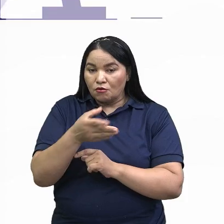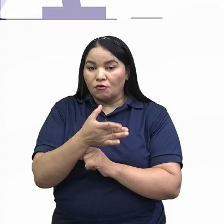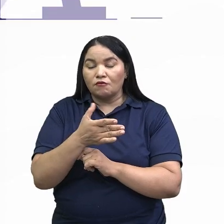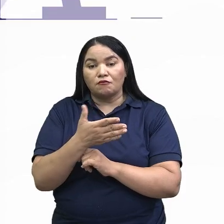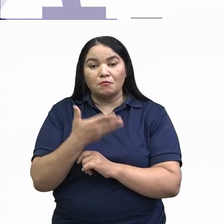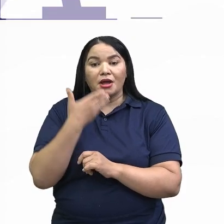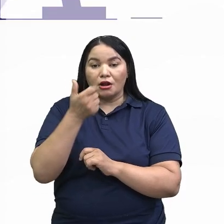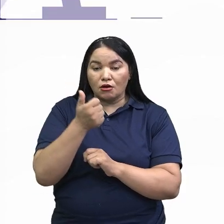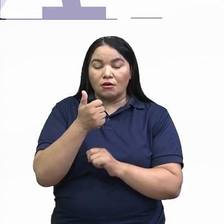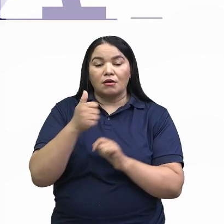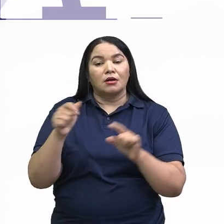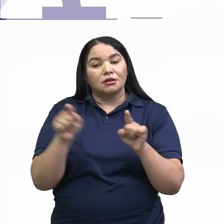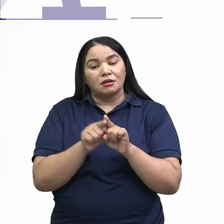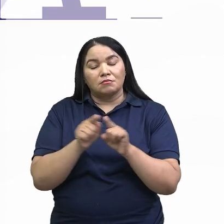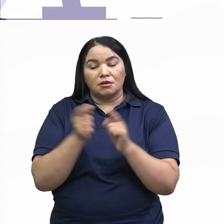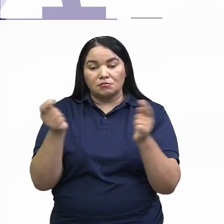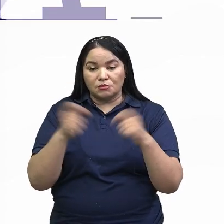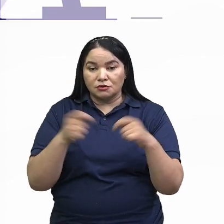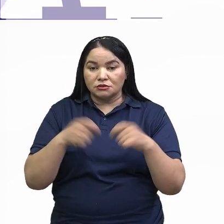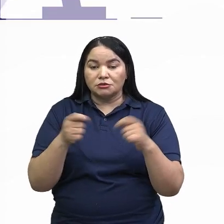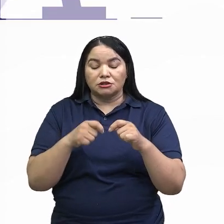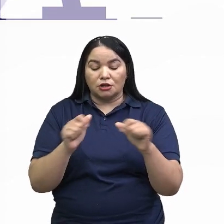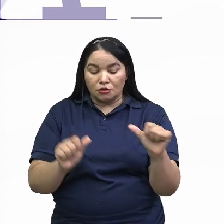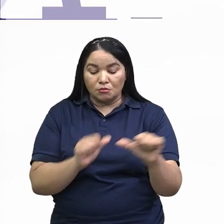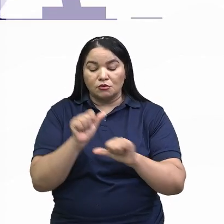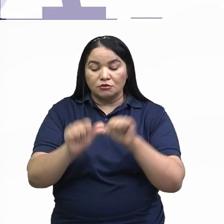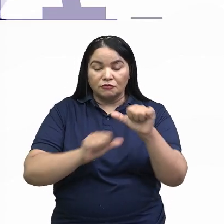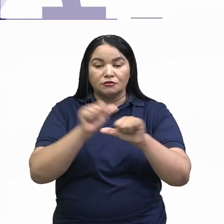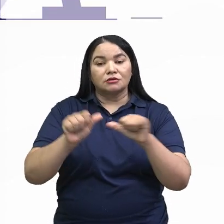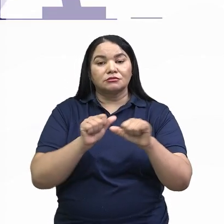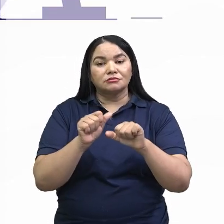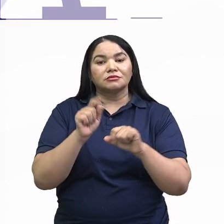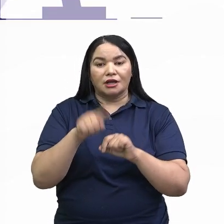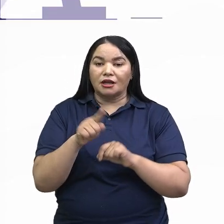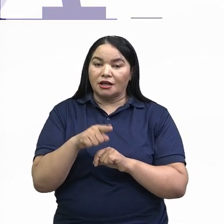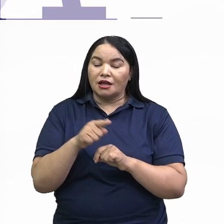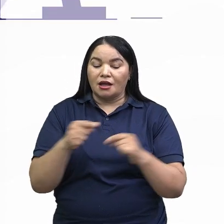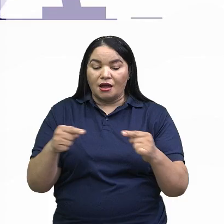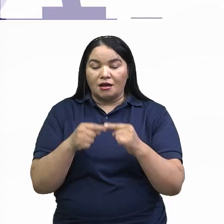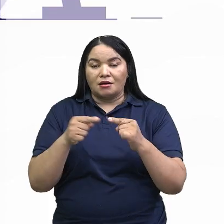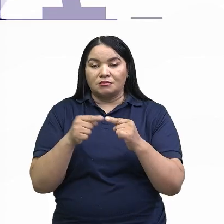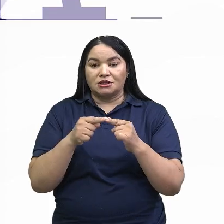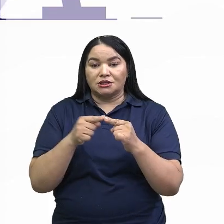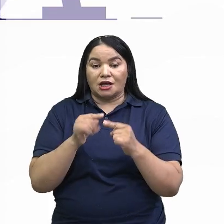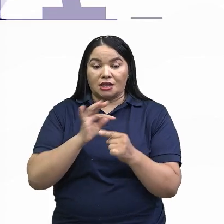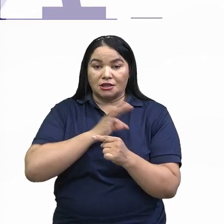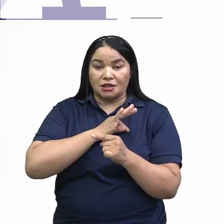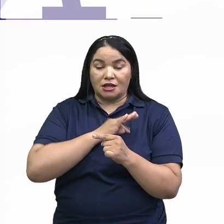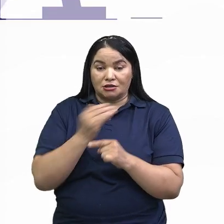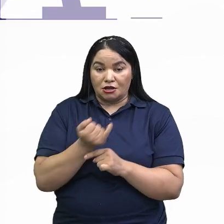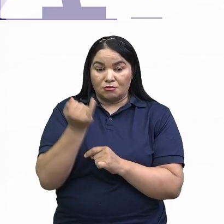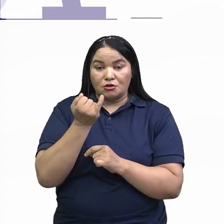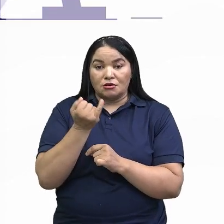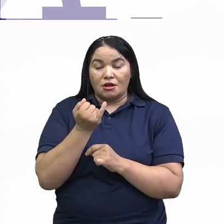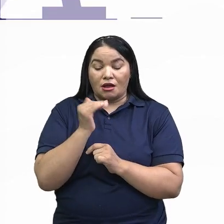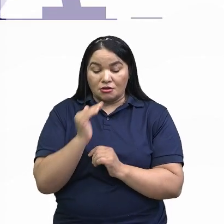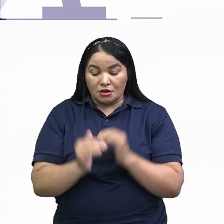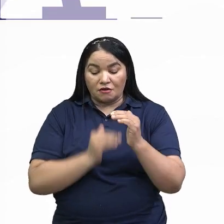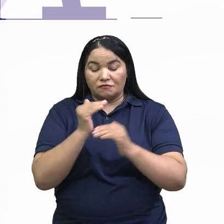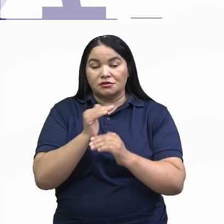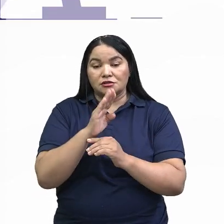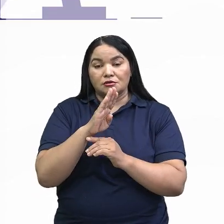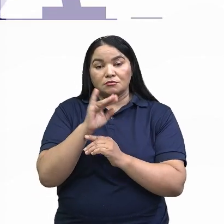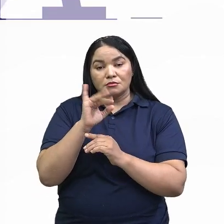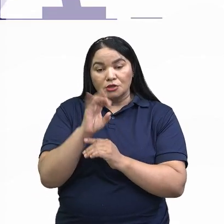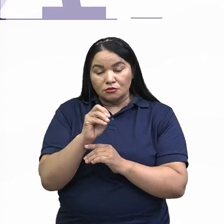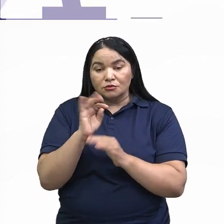melhorado, possibilitando então essa modificação, né? Então são técnicas importantes que surgiram com o avanço da biotecnologia,